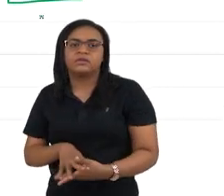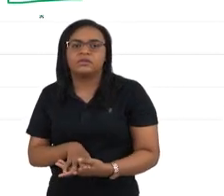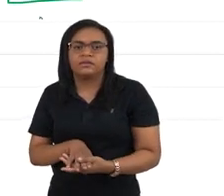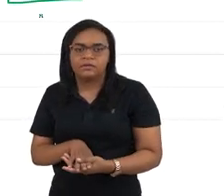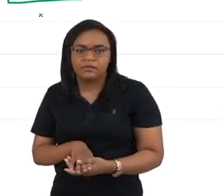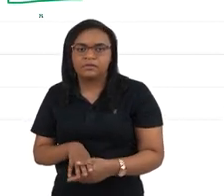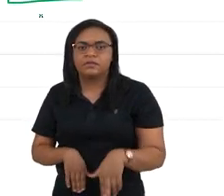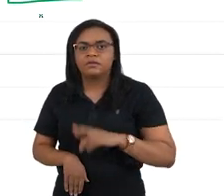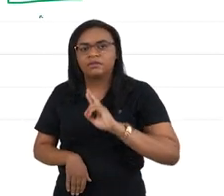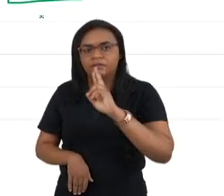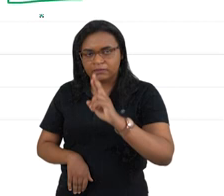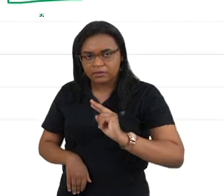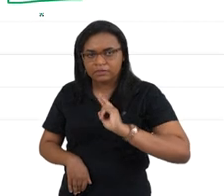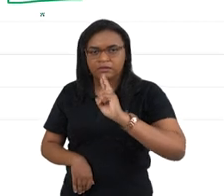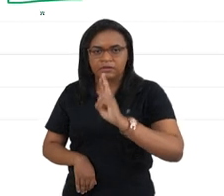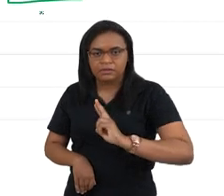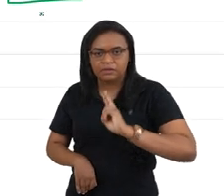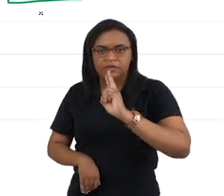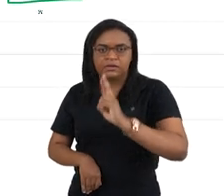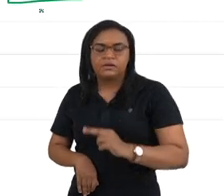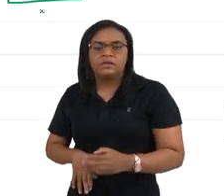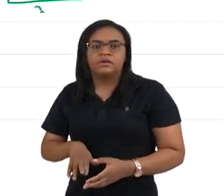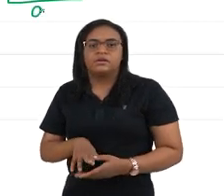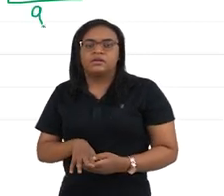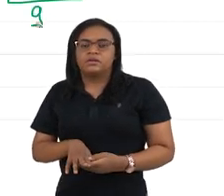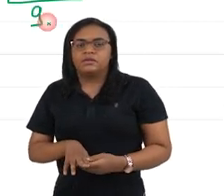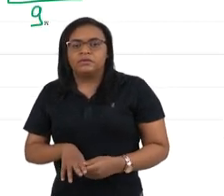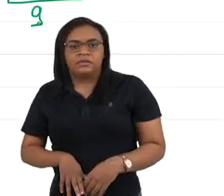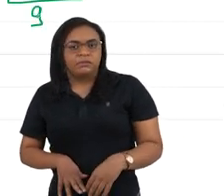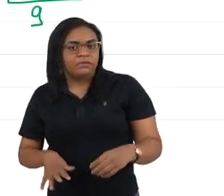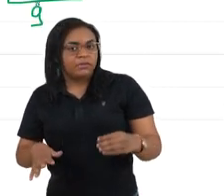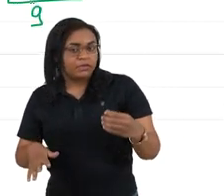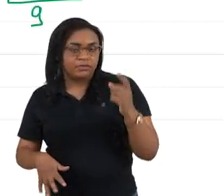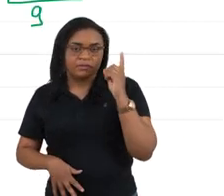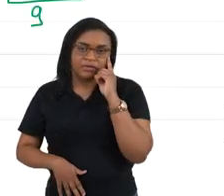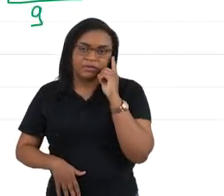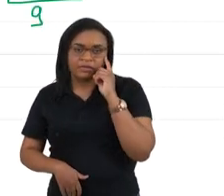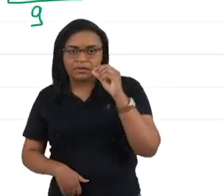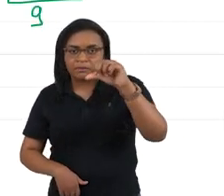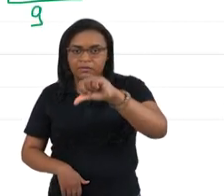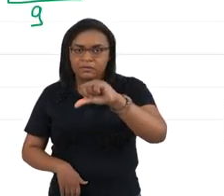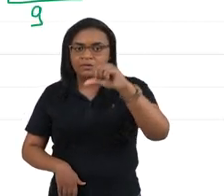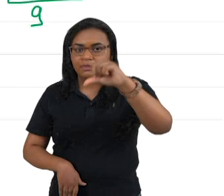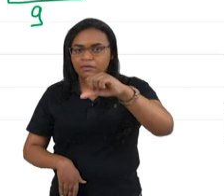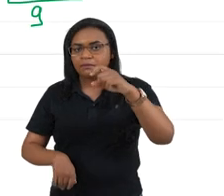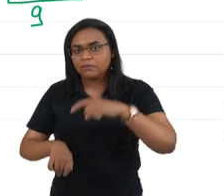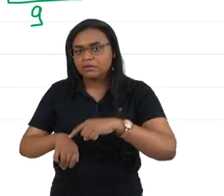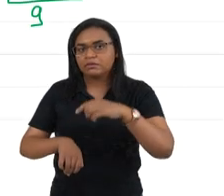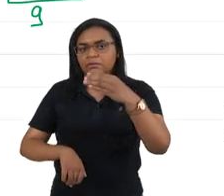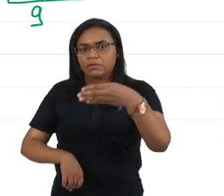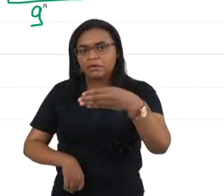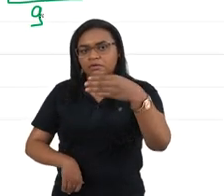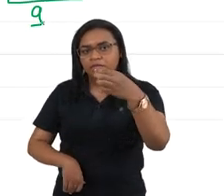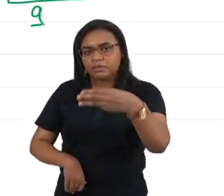faz as relações aqui. Vamos ver se dá por 9. Então, 9 vezes 4 dá 36. 6